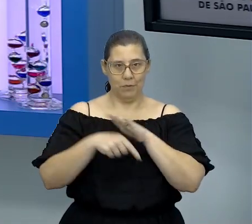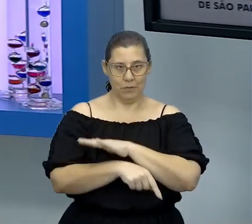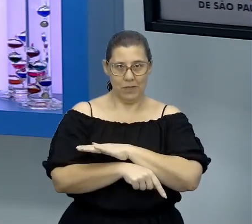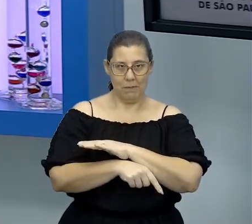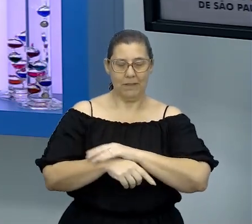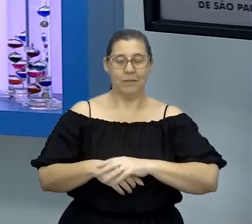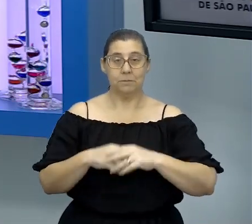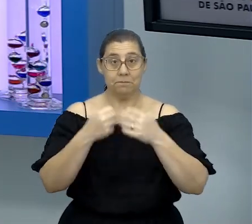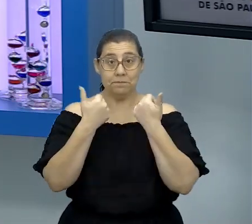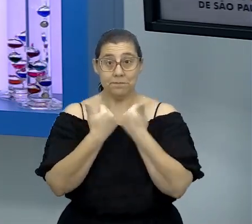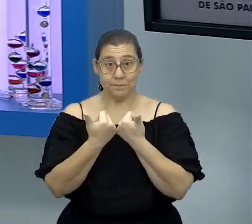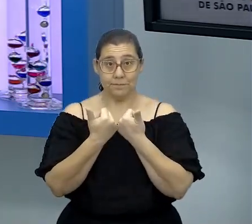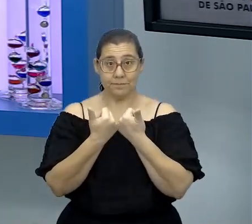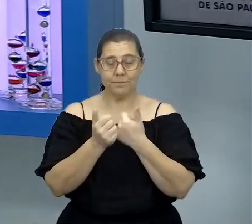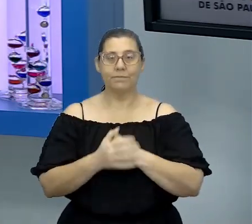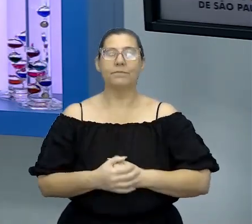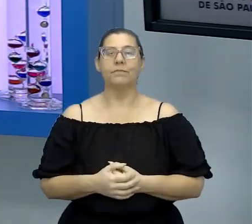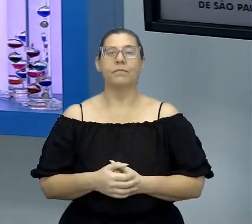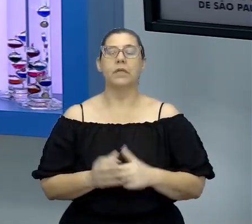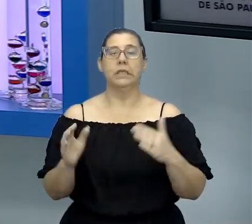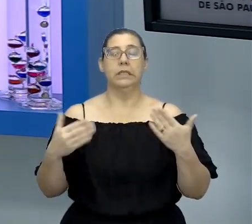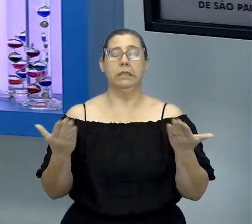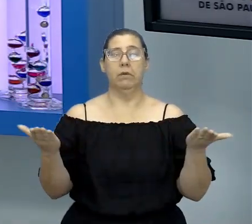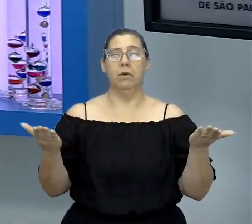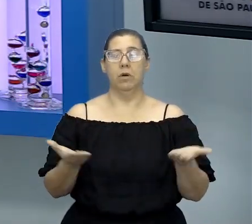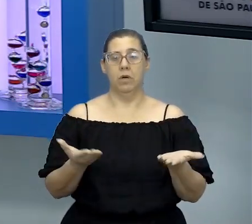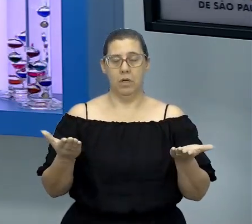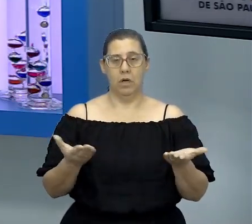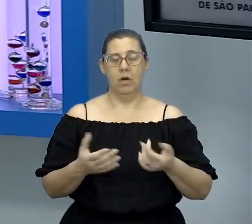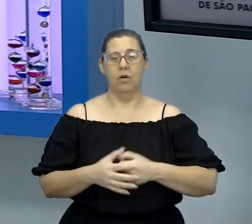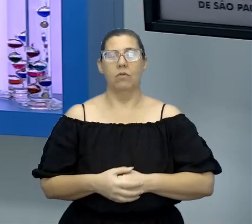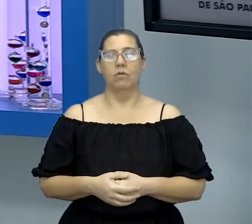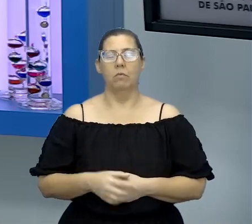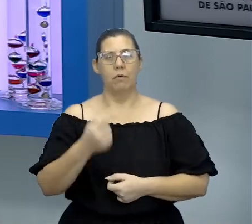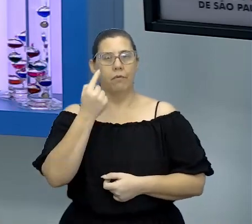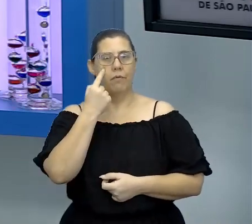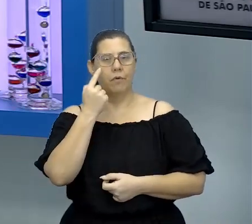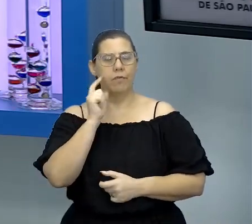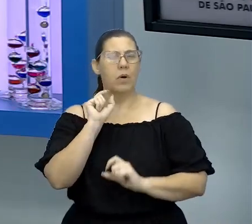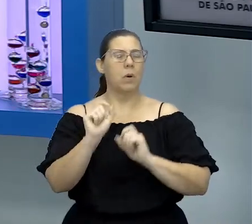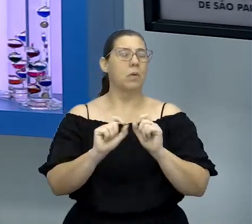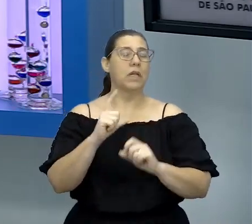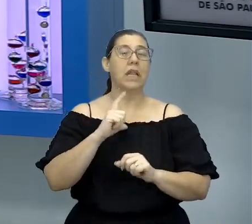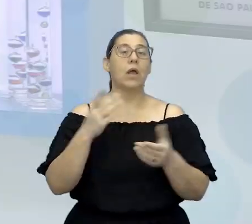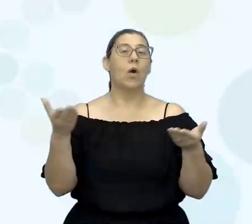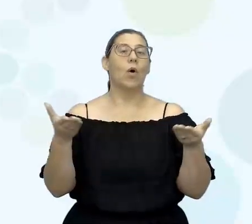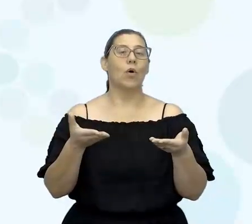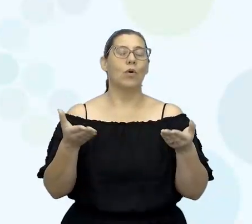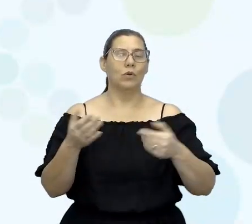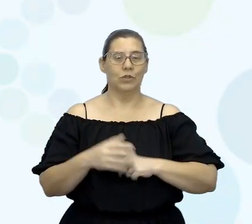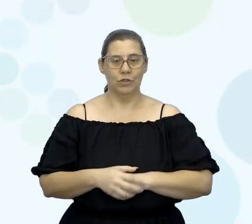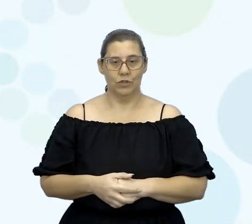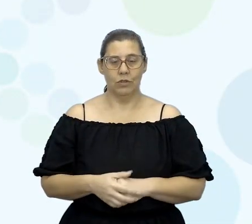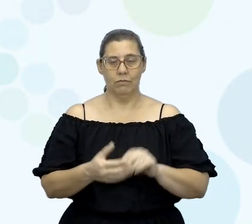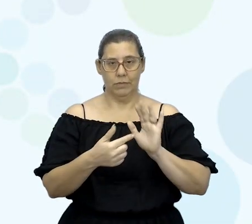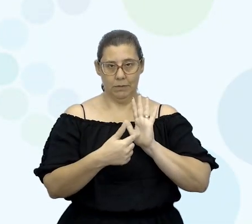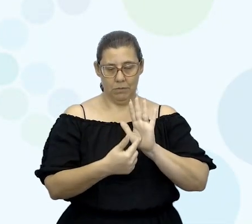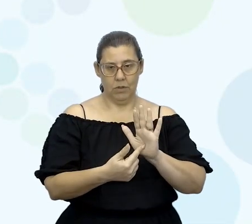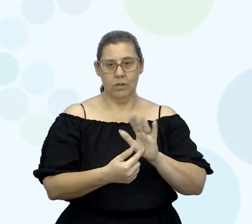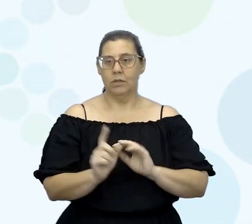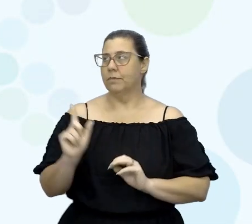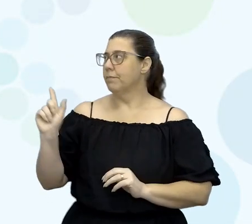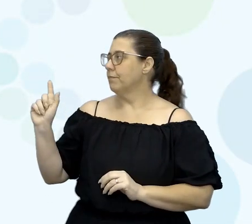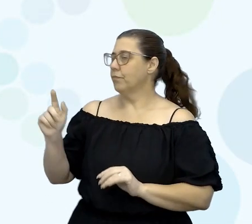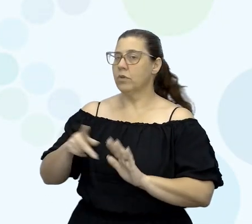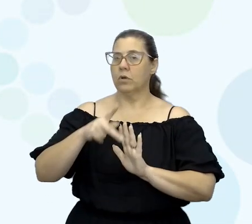aprofundamento. Tudo bem? Então agora, sem mais delongas, vamos ver o que a gente tem para hoje, né? Hoje eu vou estar falando aí do